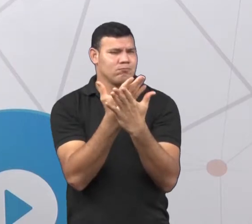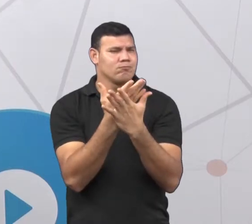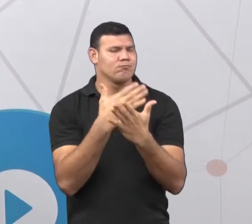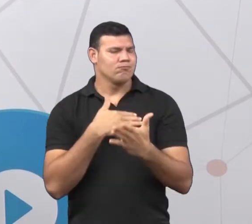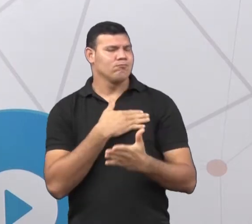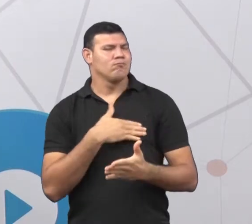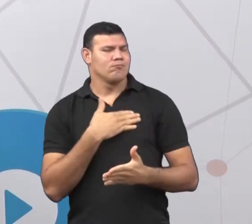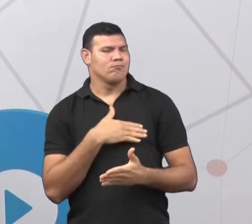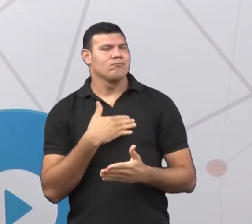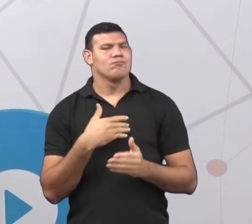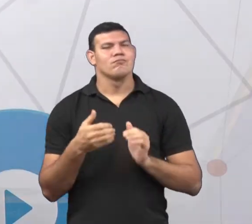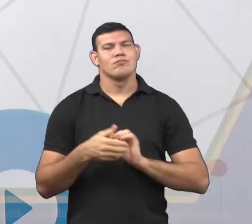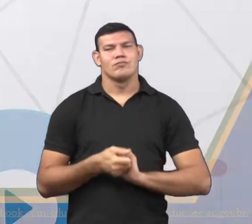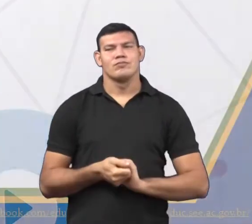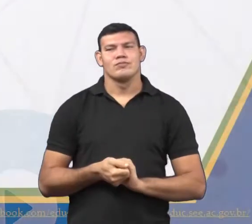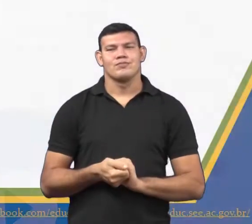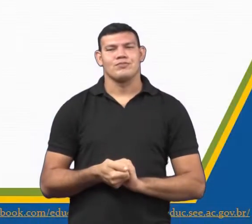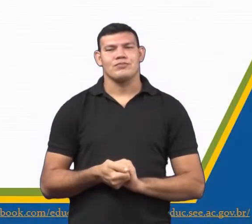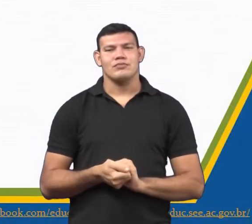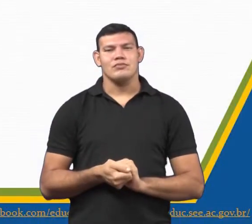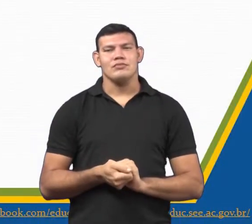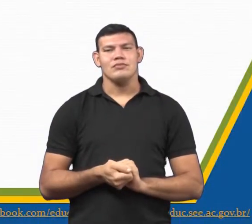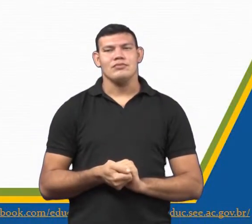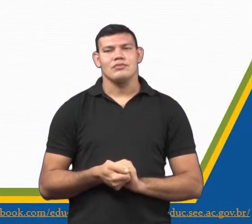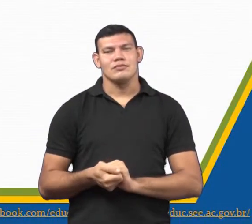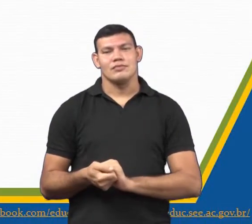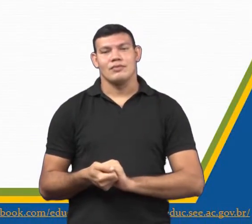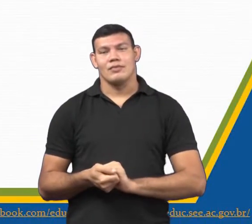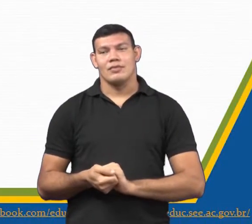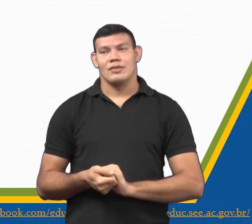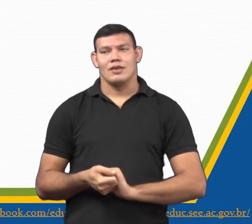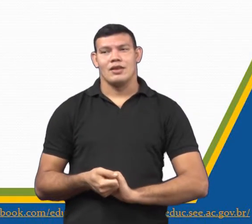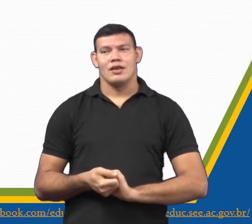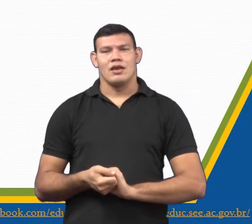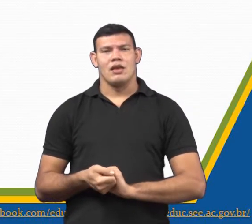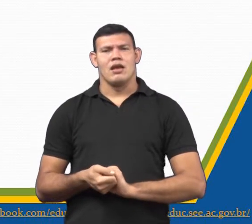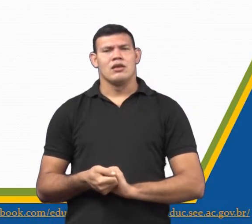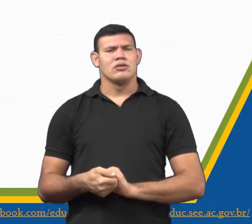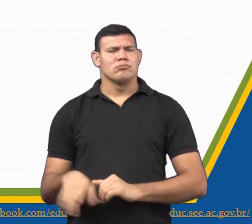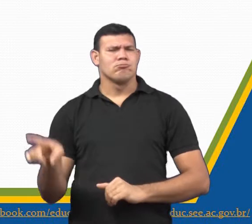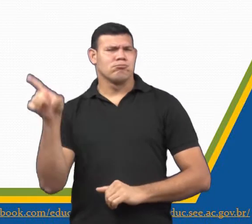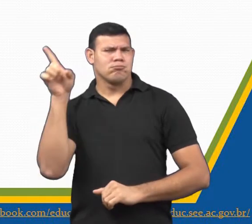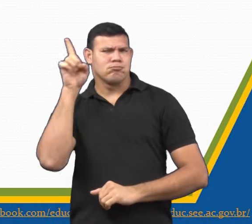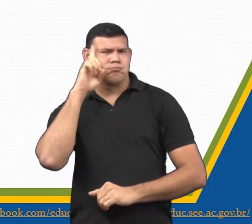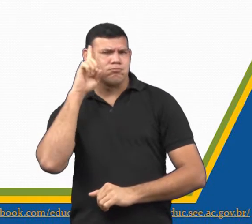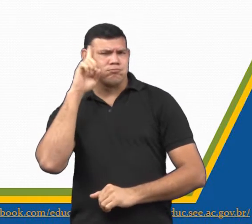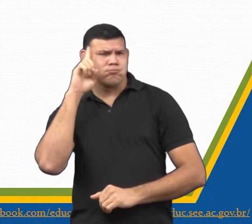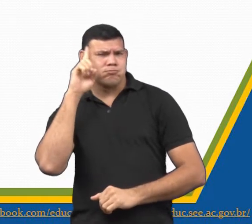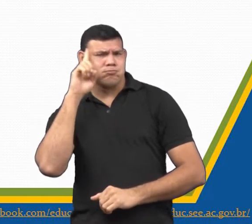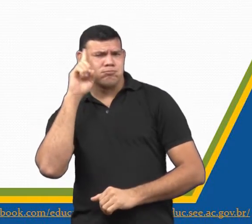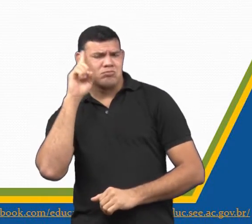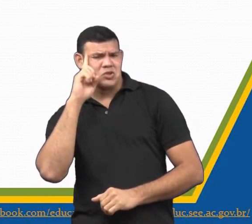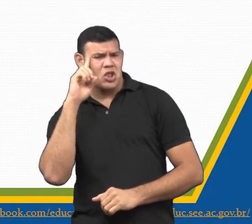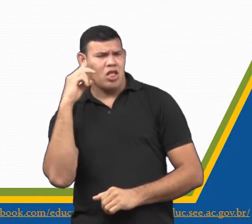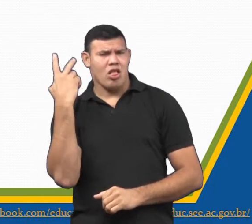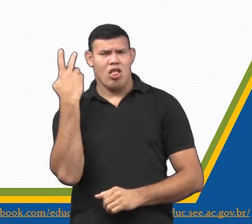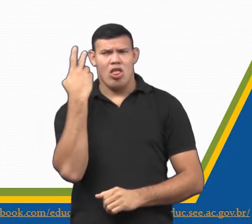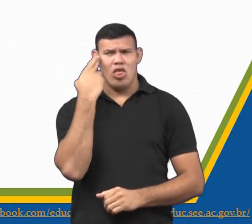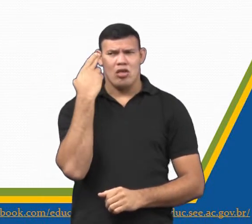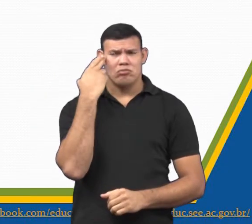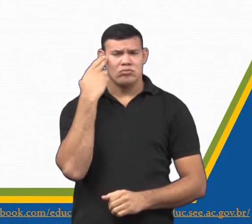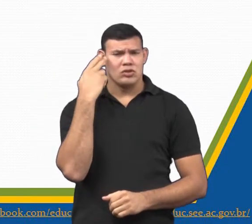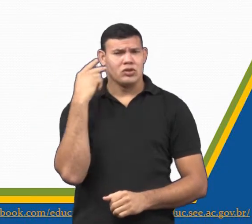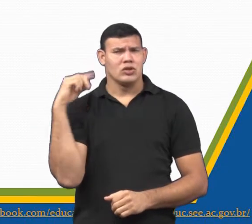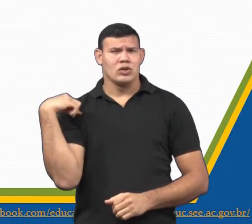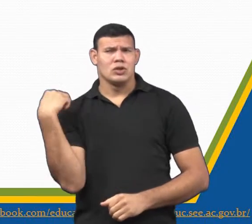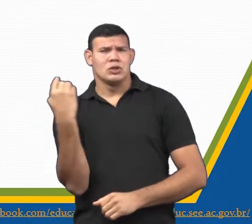certo? Bueno, olha lá, pessoal. En la vida cotidiana es natural que nosotros